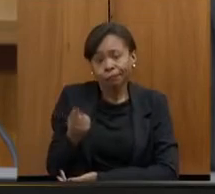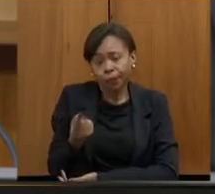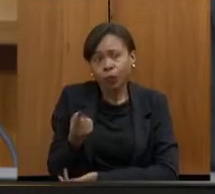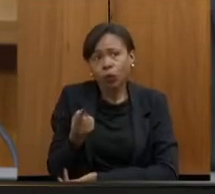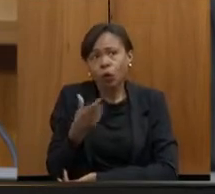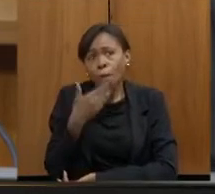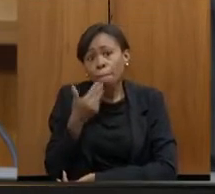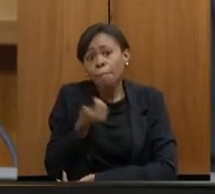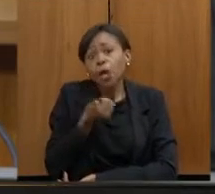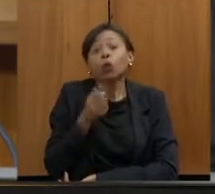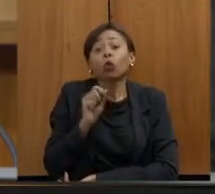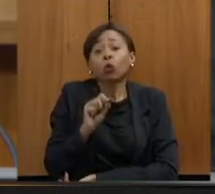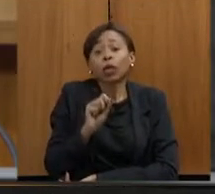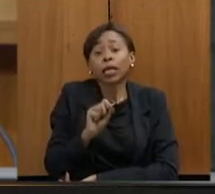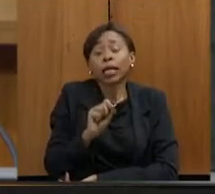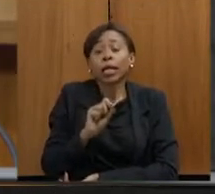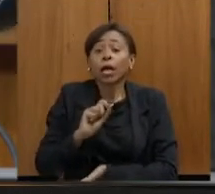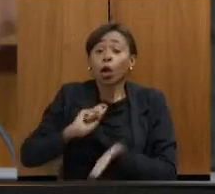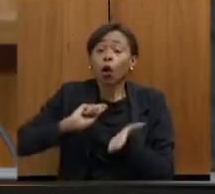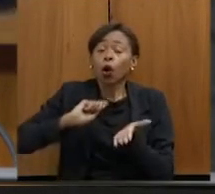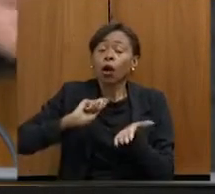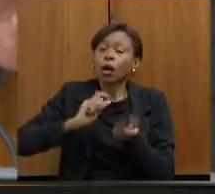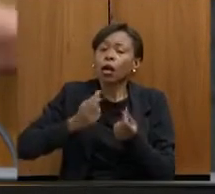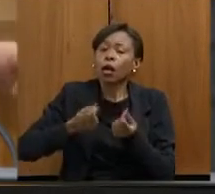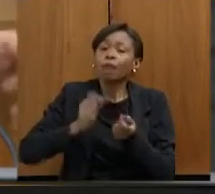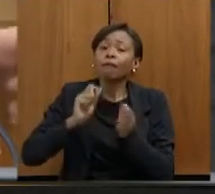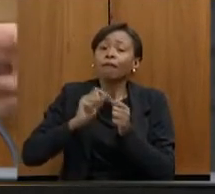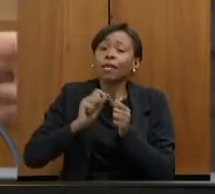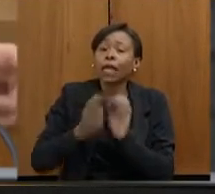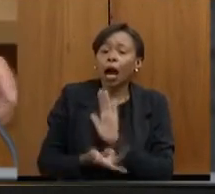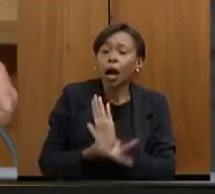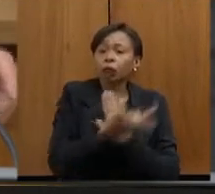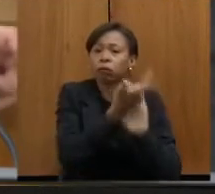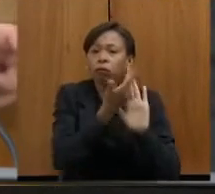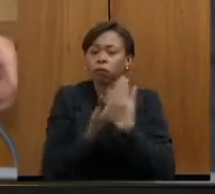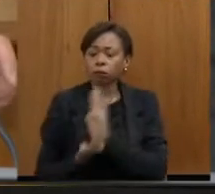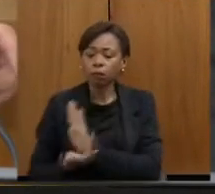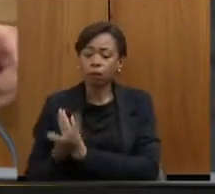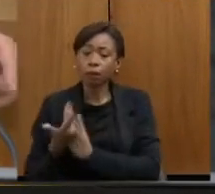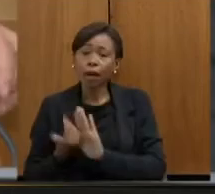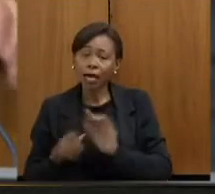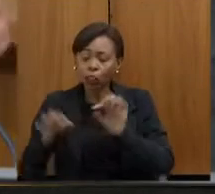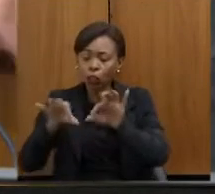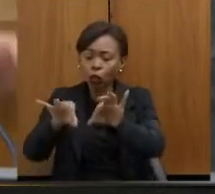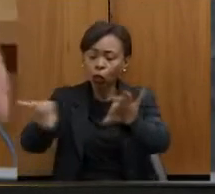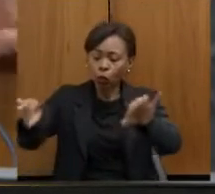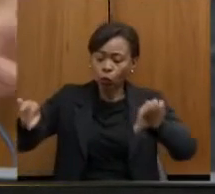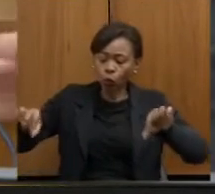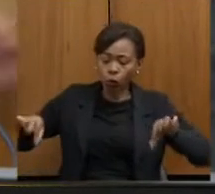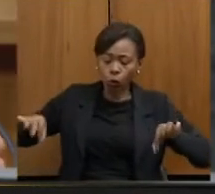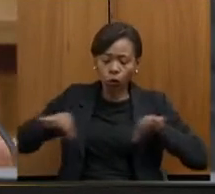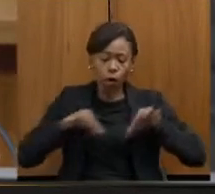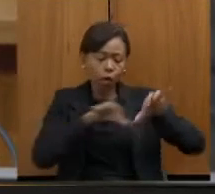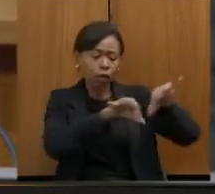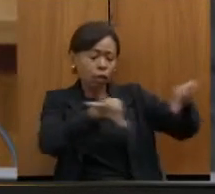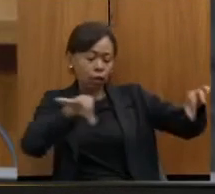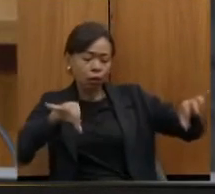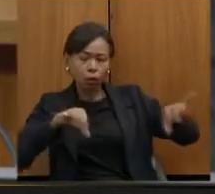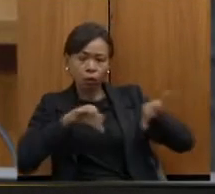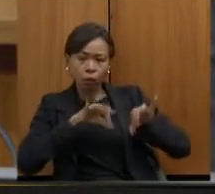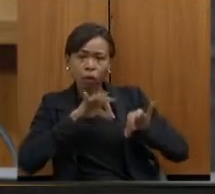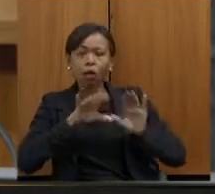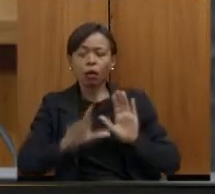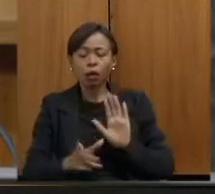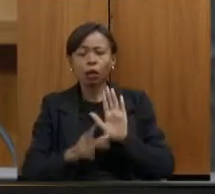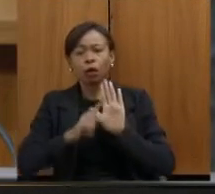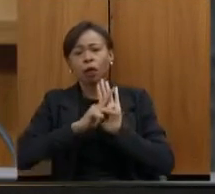nesse momento, a contratação da imagem, para poder, como falei, fazer desenhar os lotes e tudo. E aí, na sequência, a gente tem que dar uma